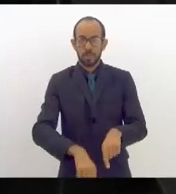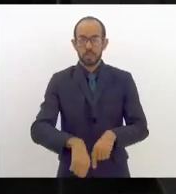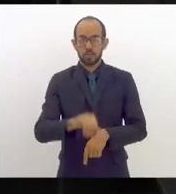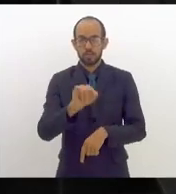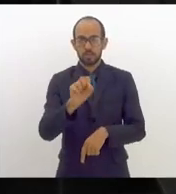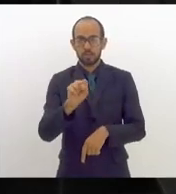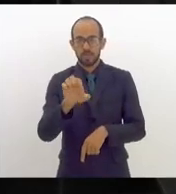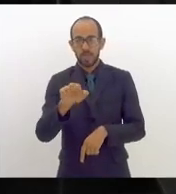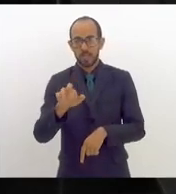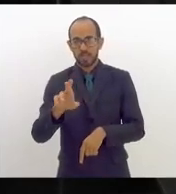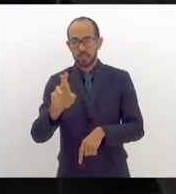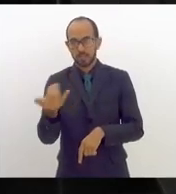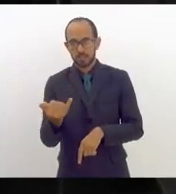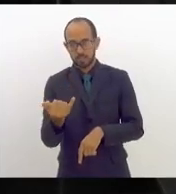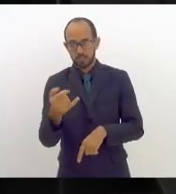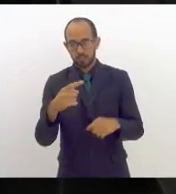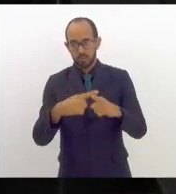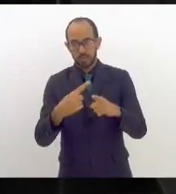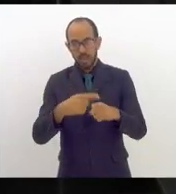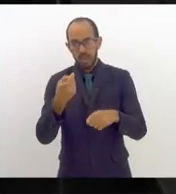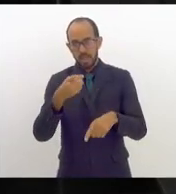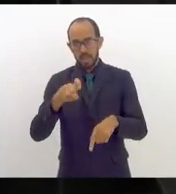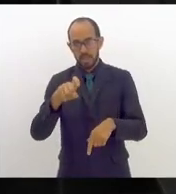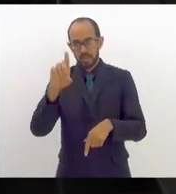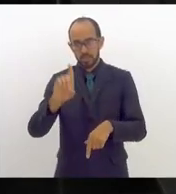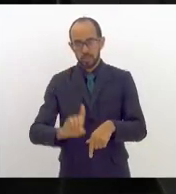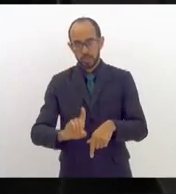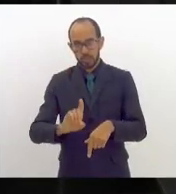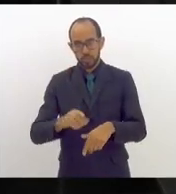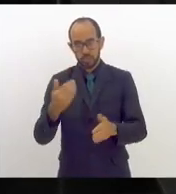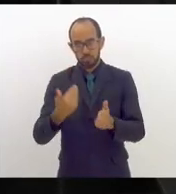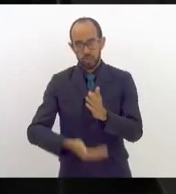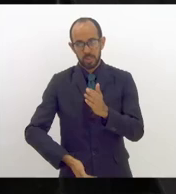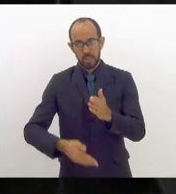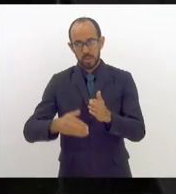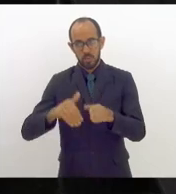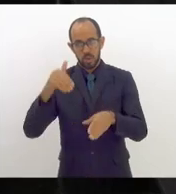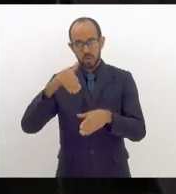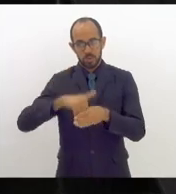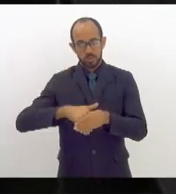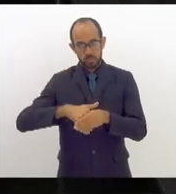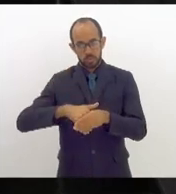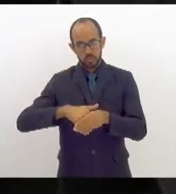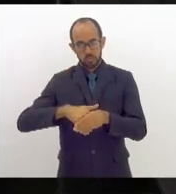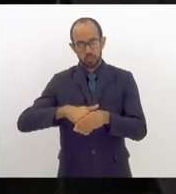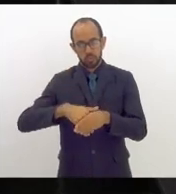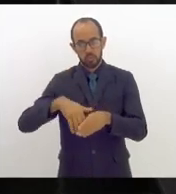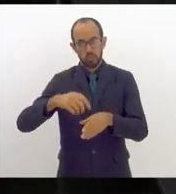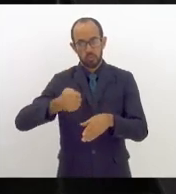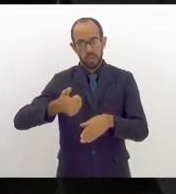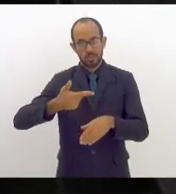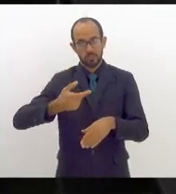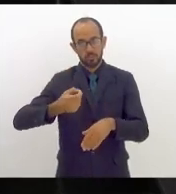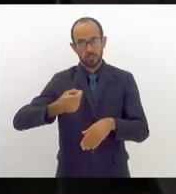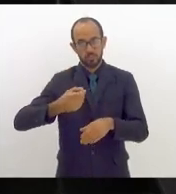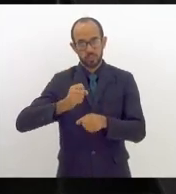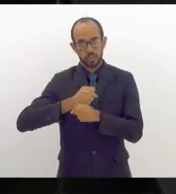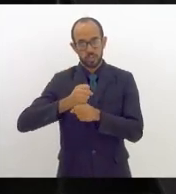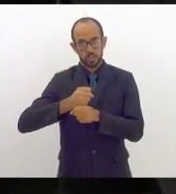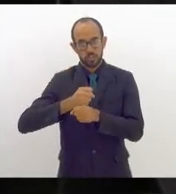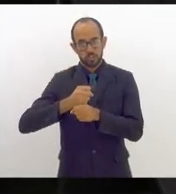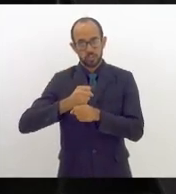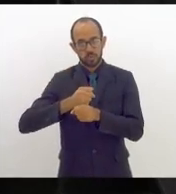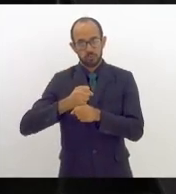diretora que exercia a função e perdeu a eleição já quase 20 anos uma cerca de 20 anos